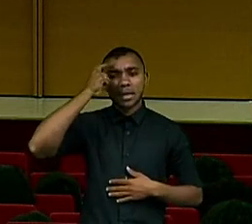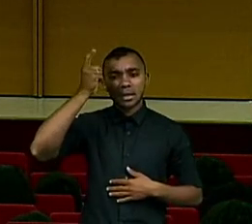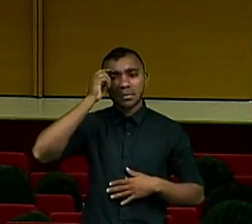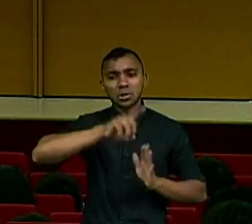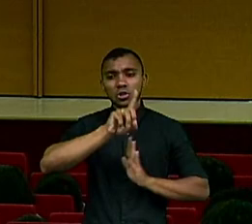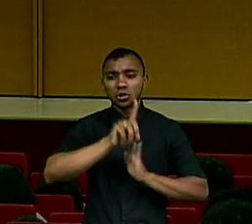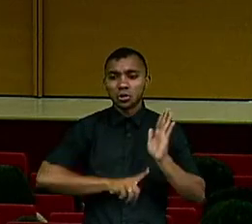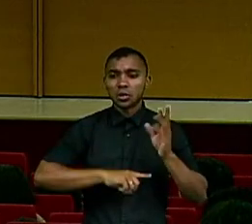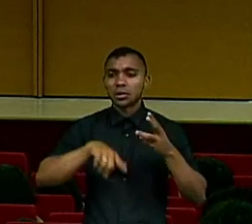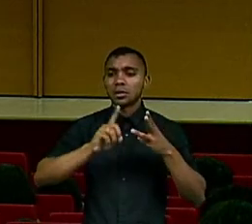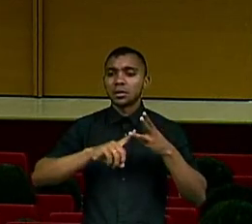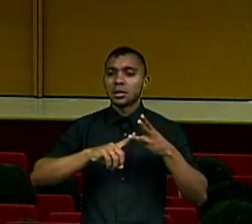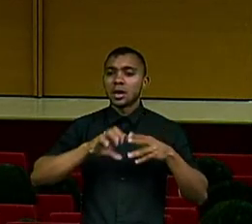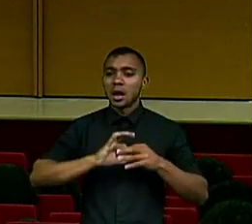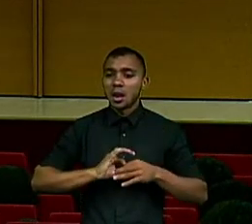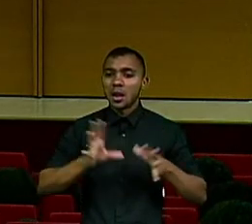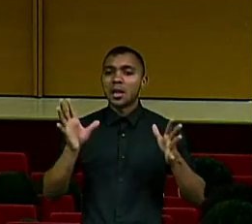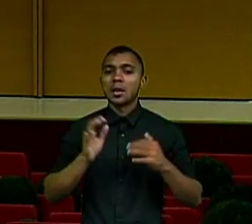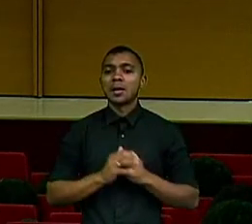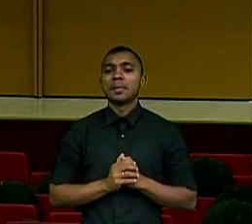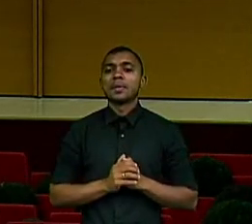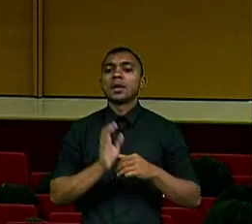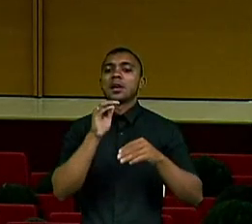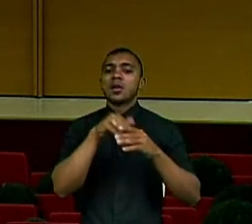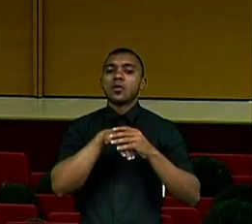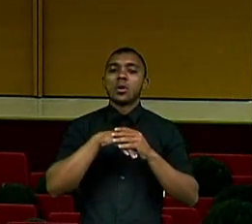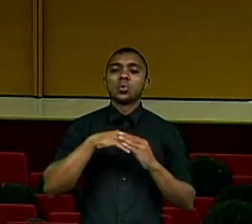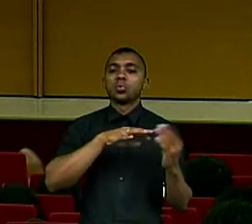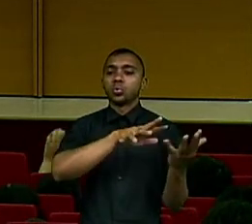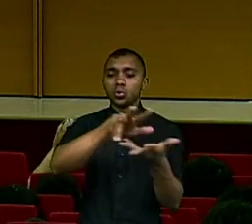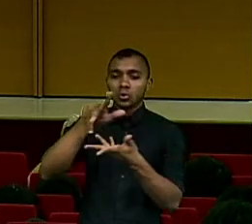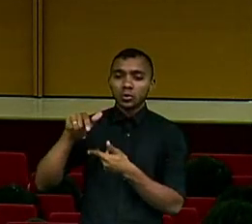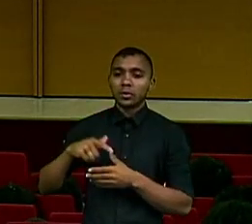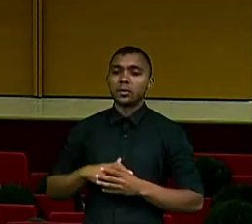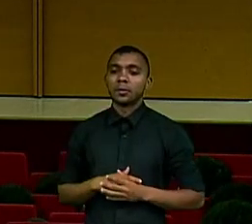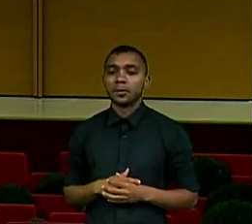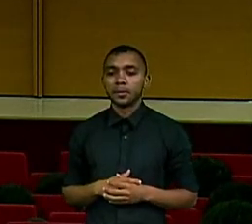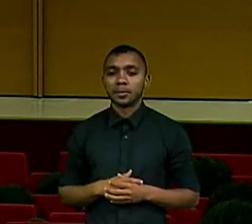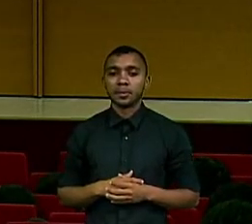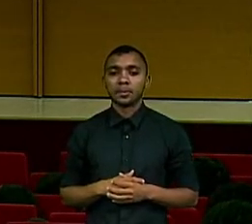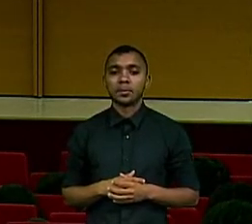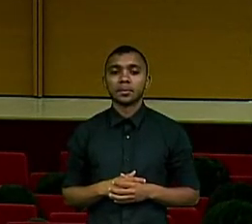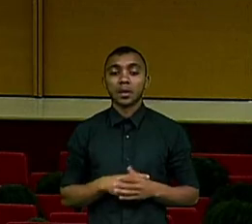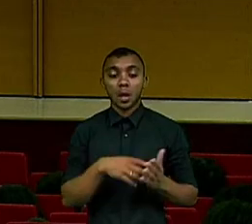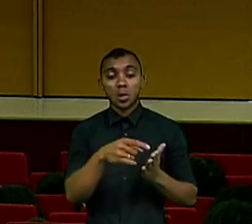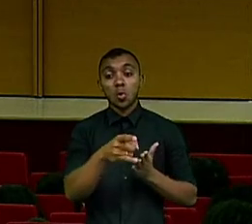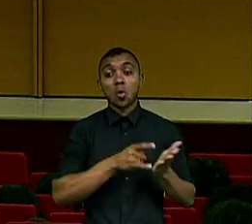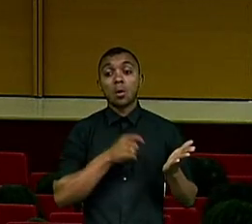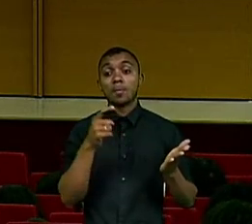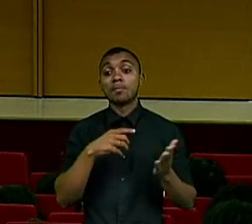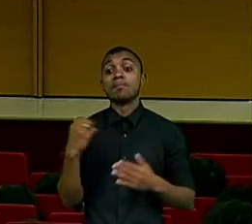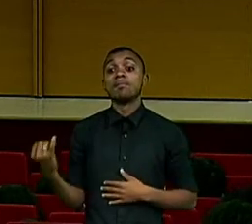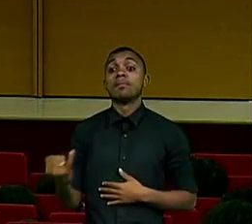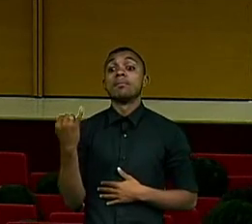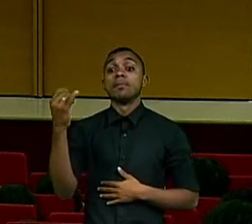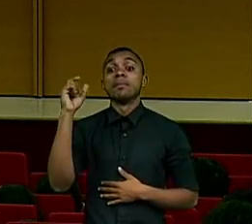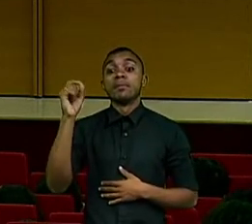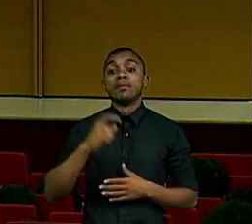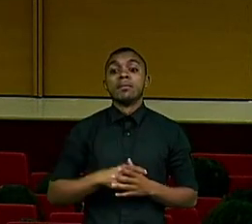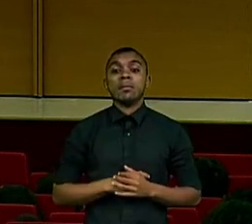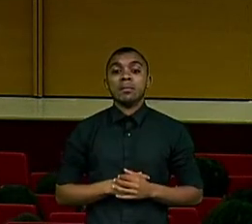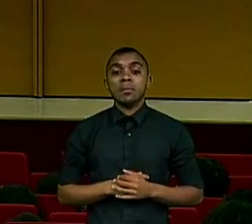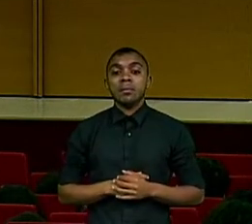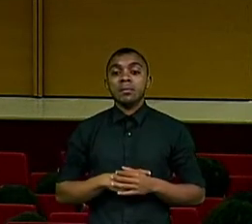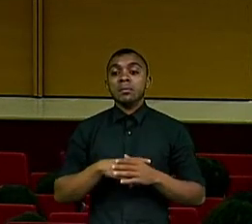liberdade de expressão voto Universal aspas ainda não era né o documento mais importante desse movimento para Declaração dos Direitos do